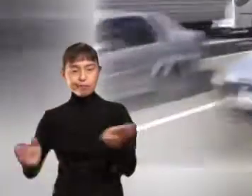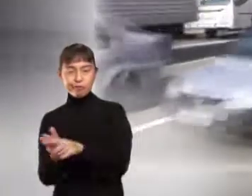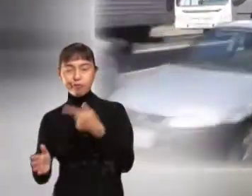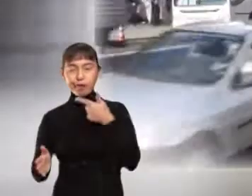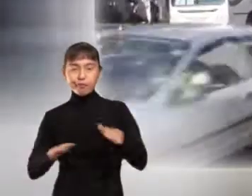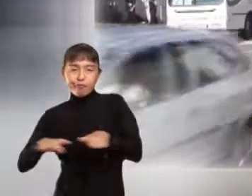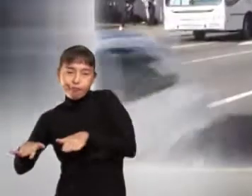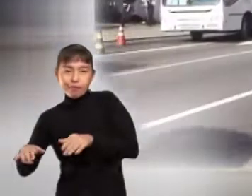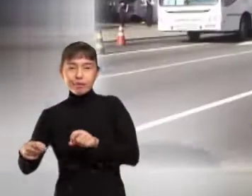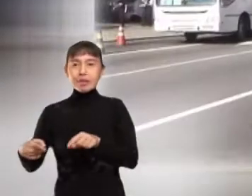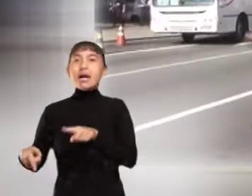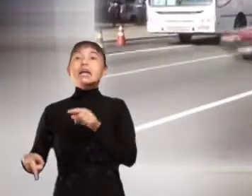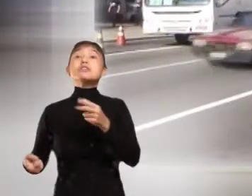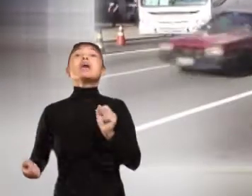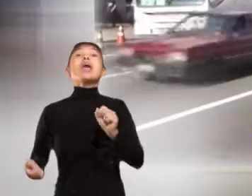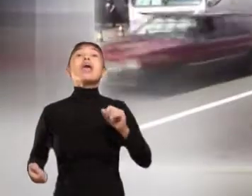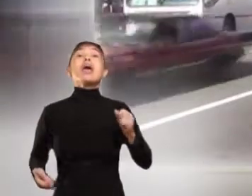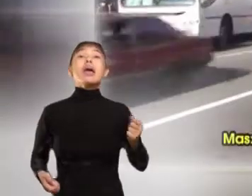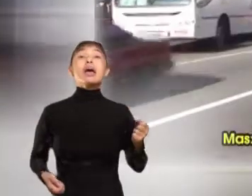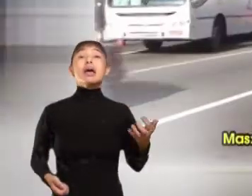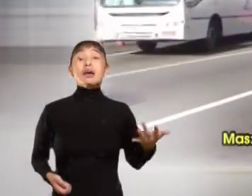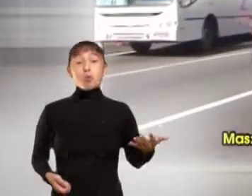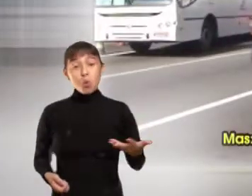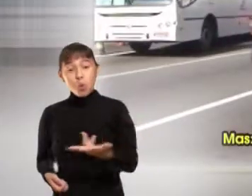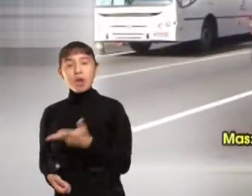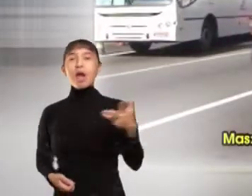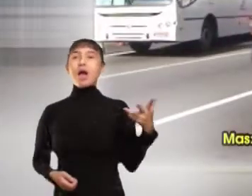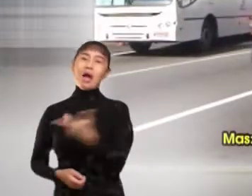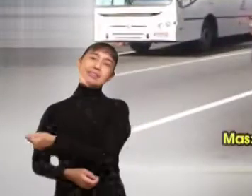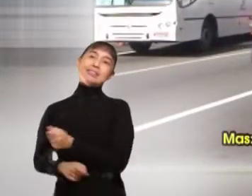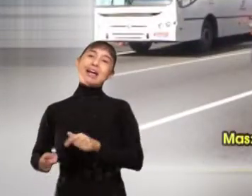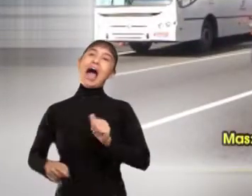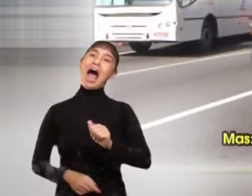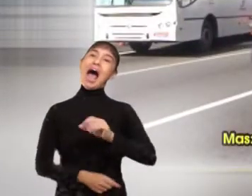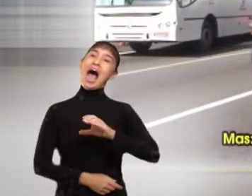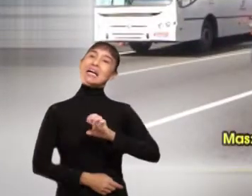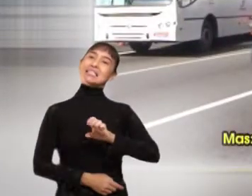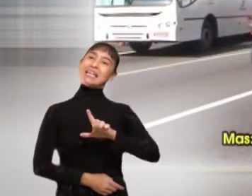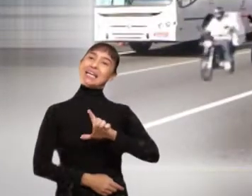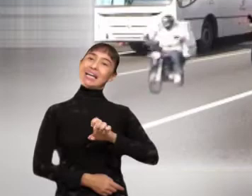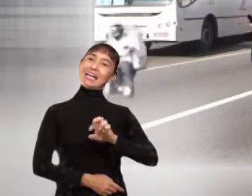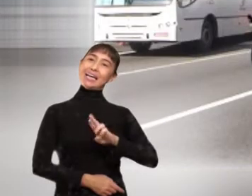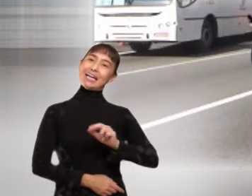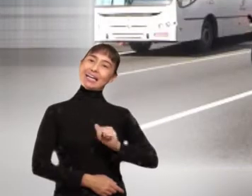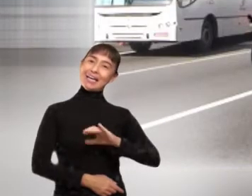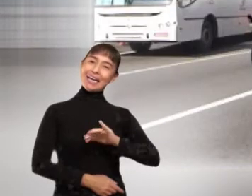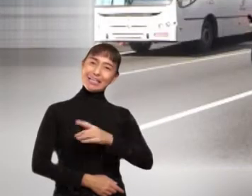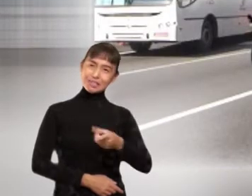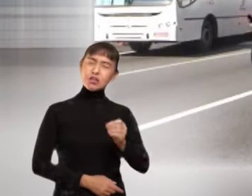com o conceito de aceleração. Mas o que é aceleração?